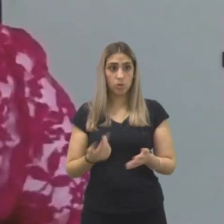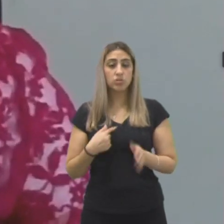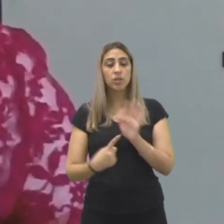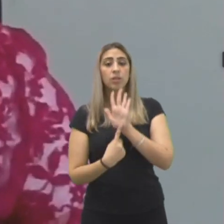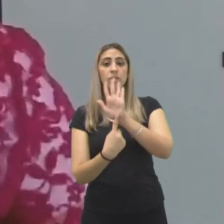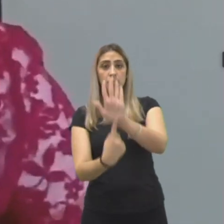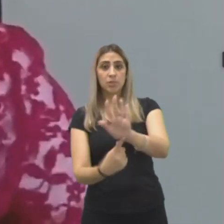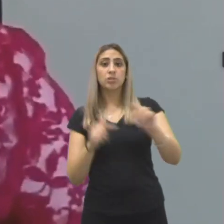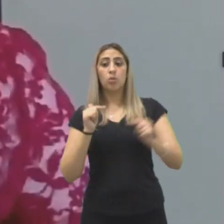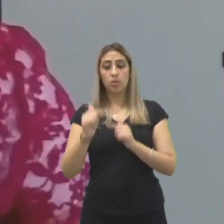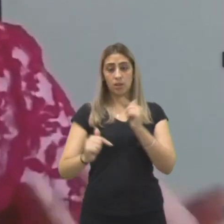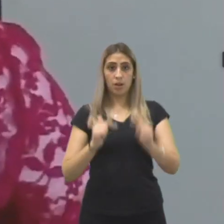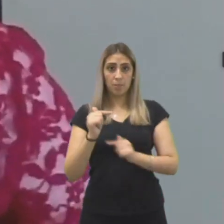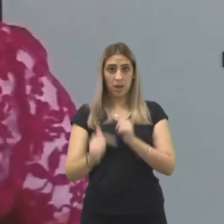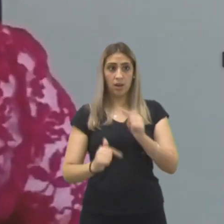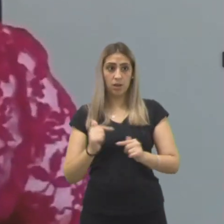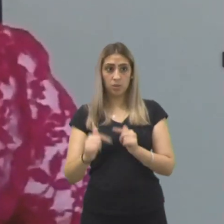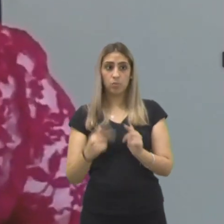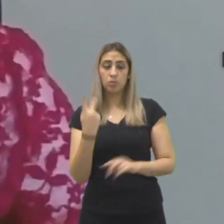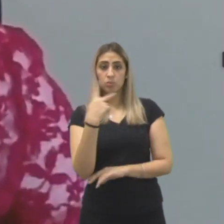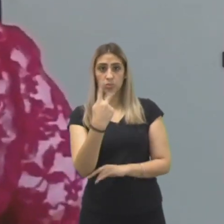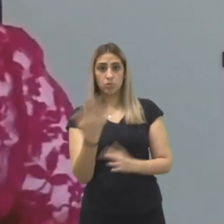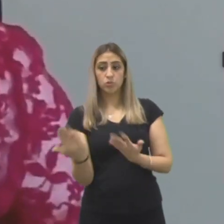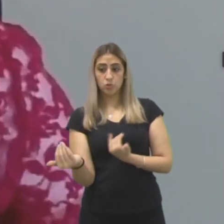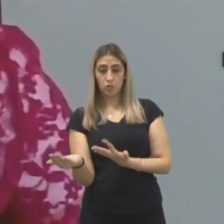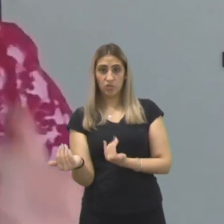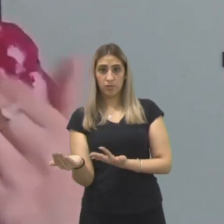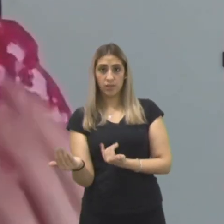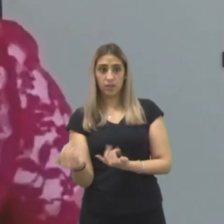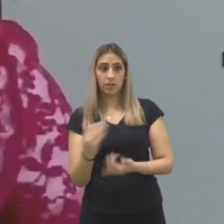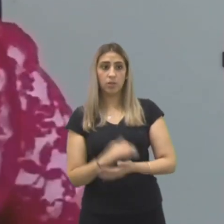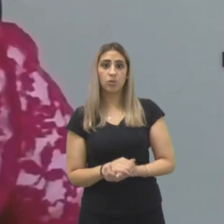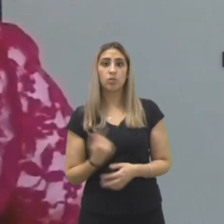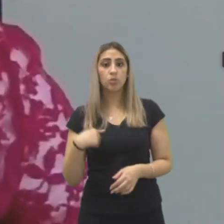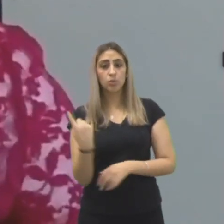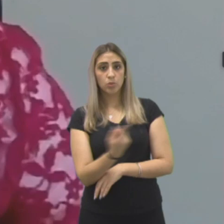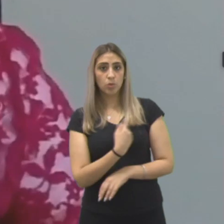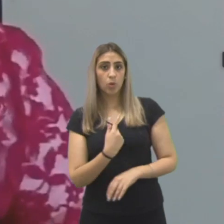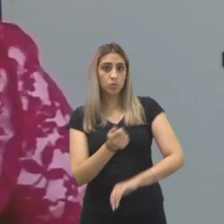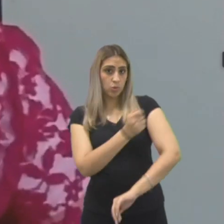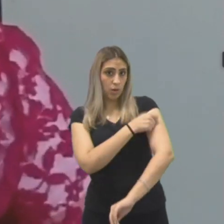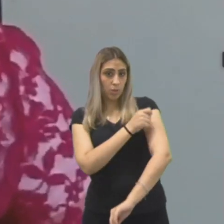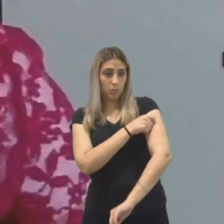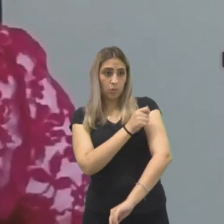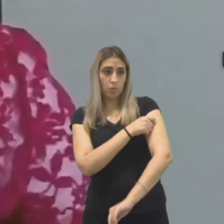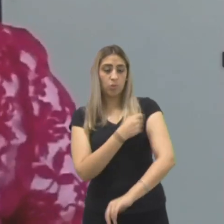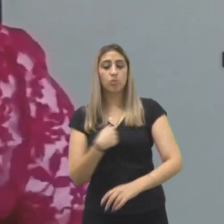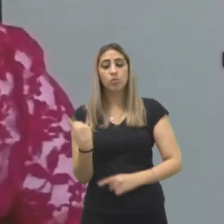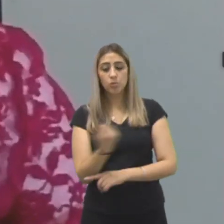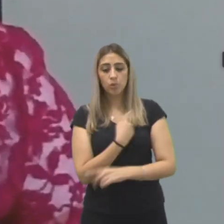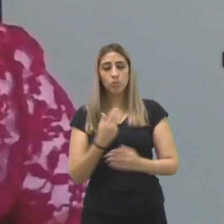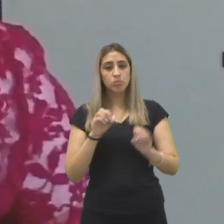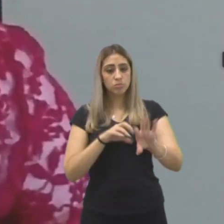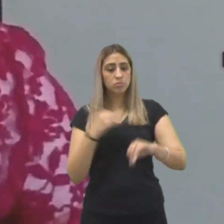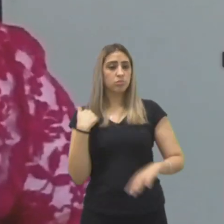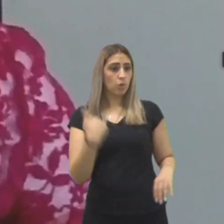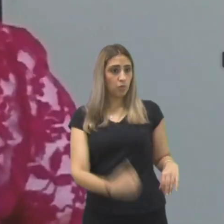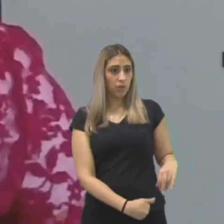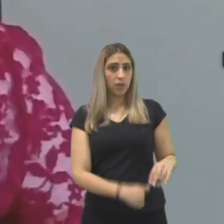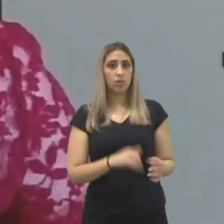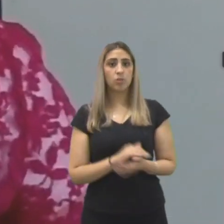um trabalho de autoria juvenil, autoria do nosso estudante, da nossa rede, e